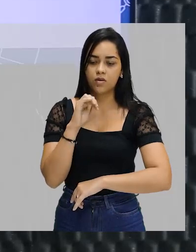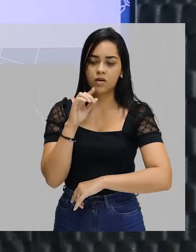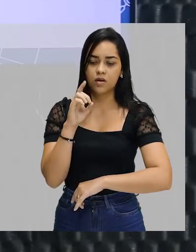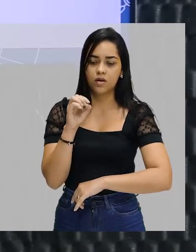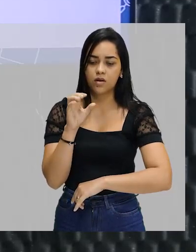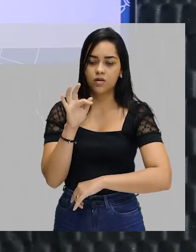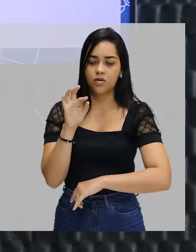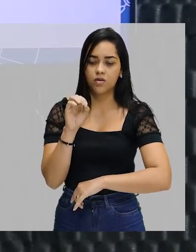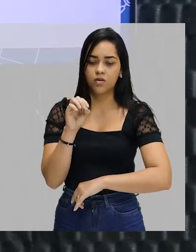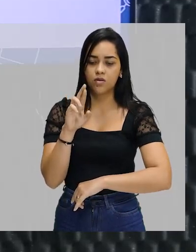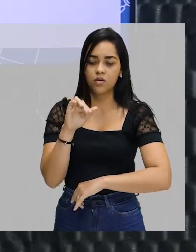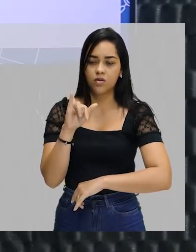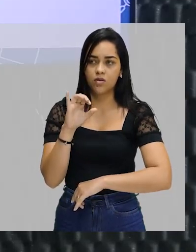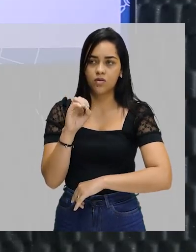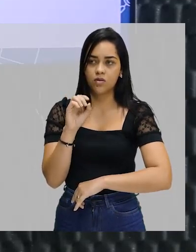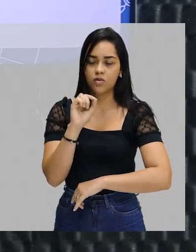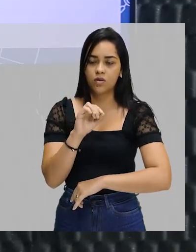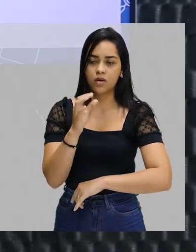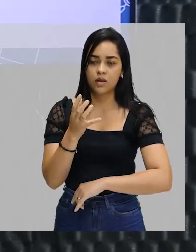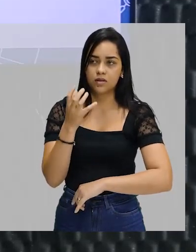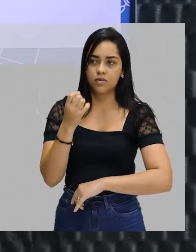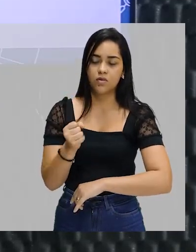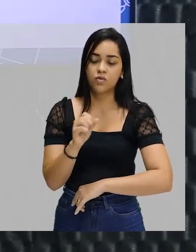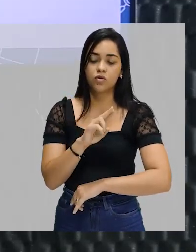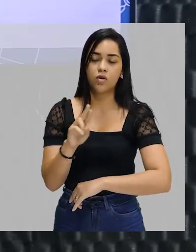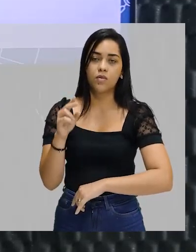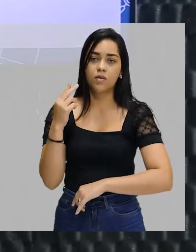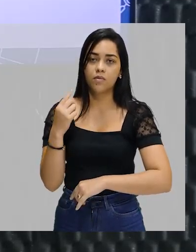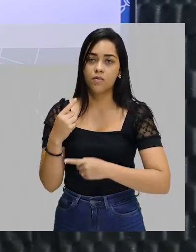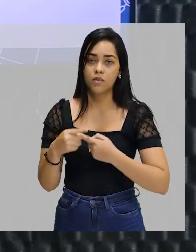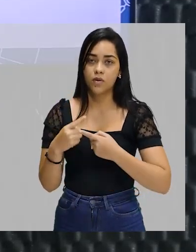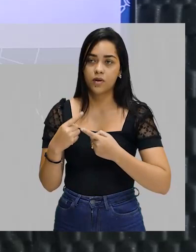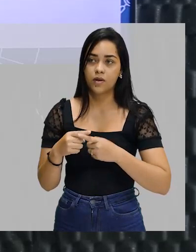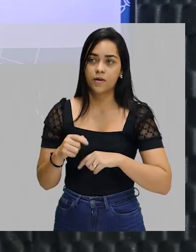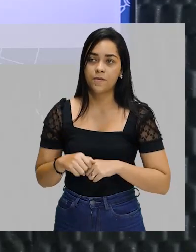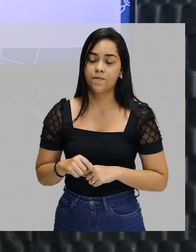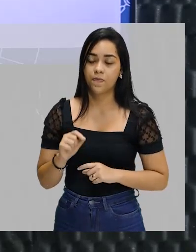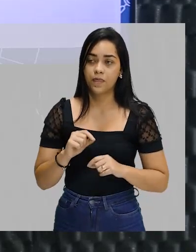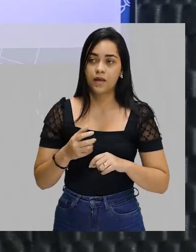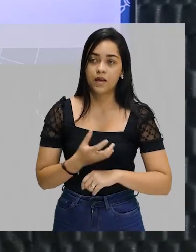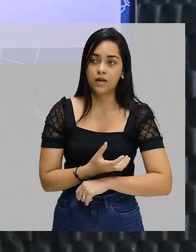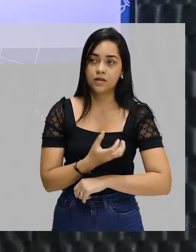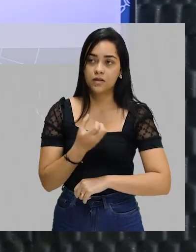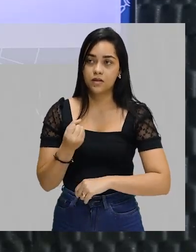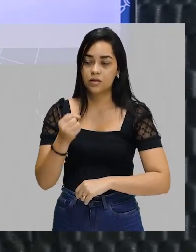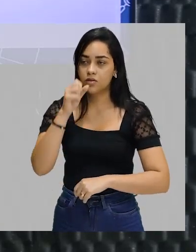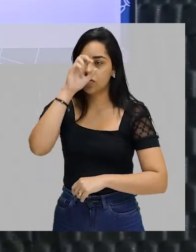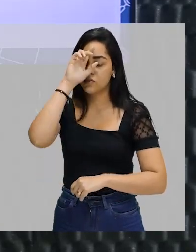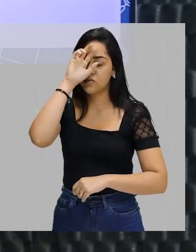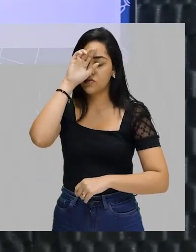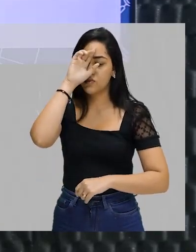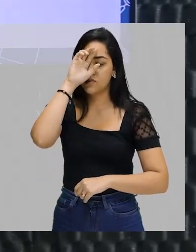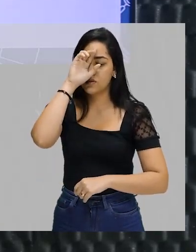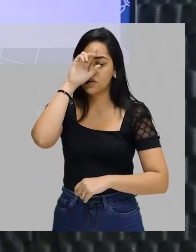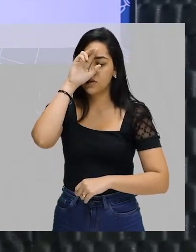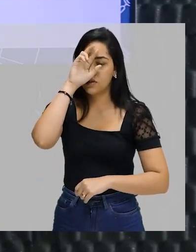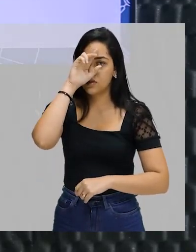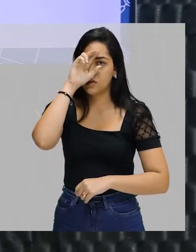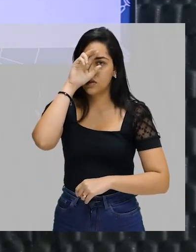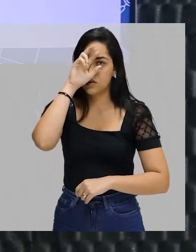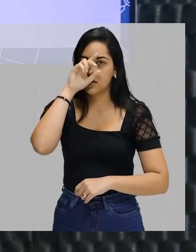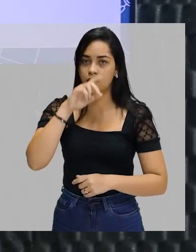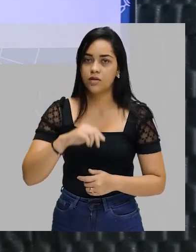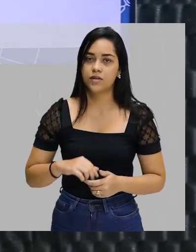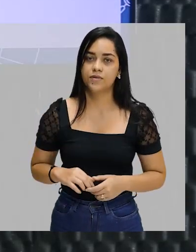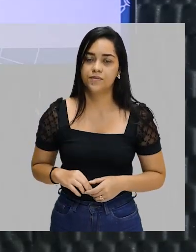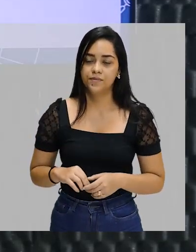ácido fórmico. Ele recebeu esse nome por quê? Porque era extraído de formigas, era obtido a